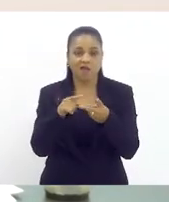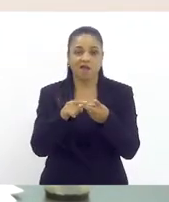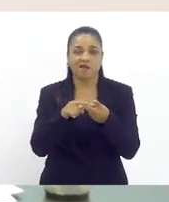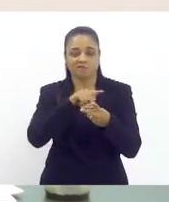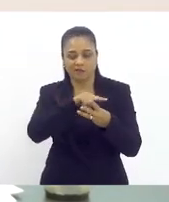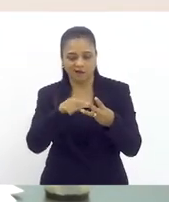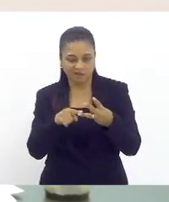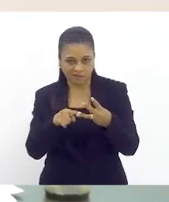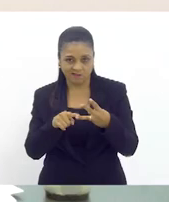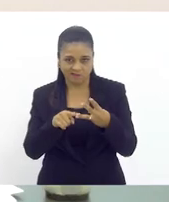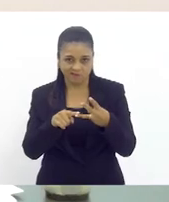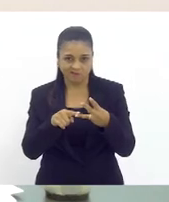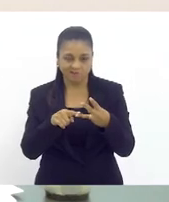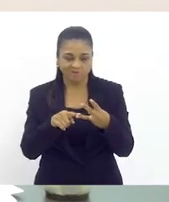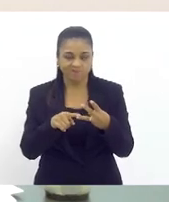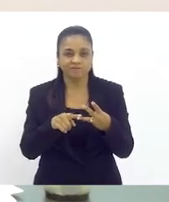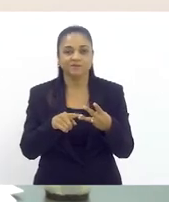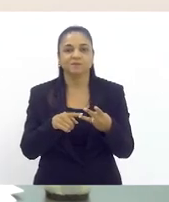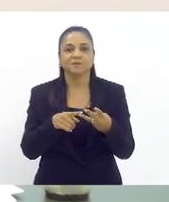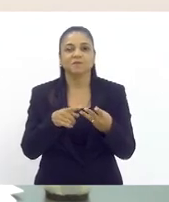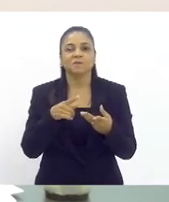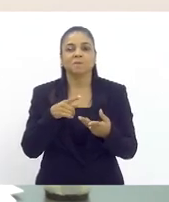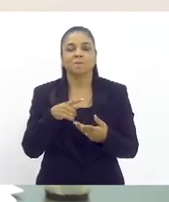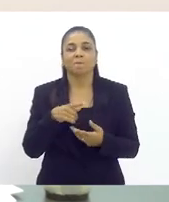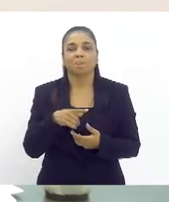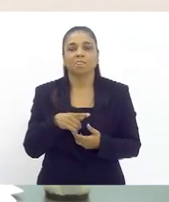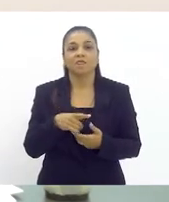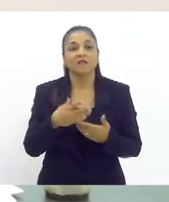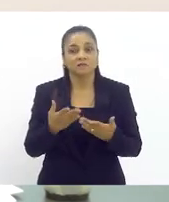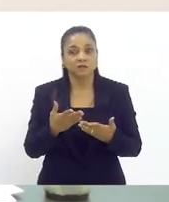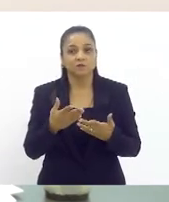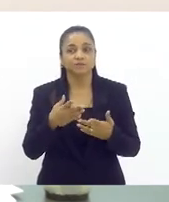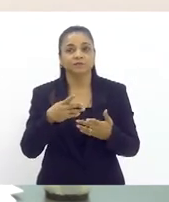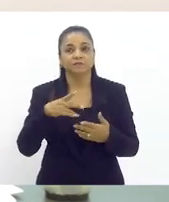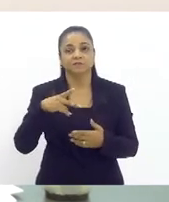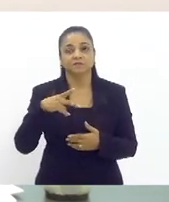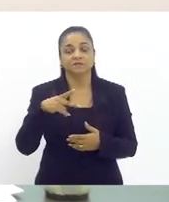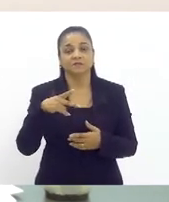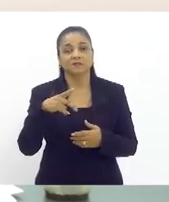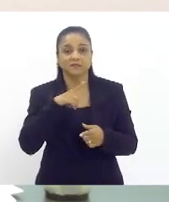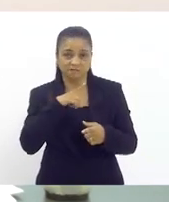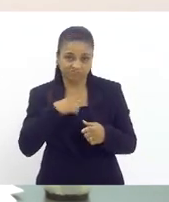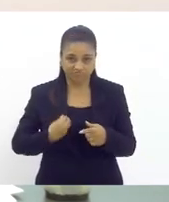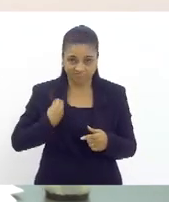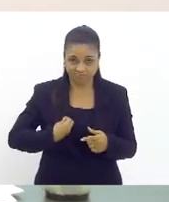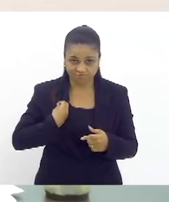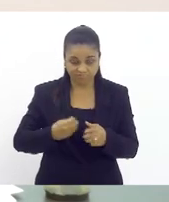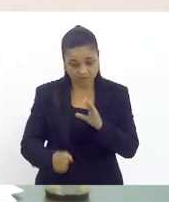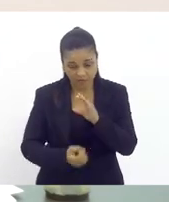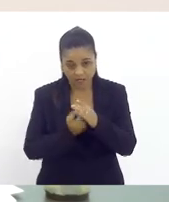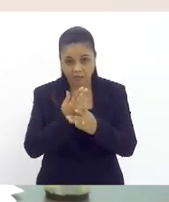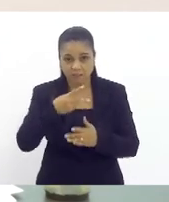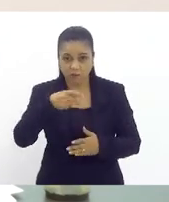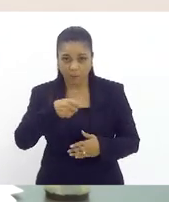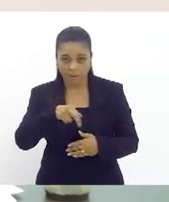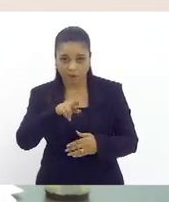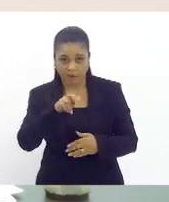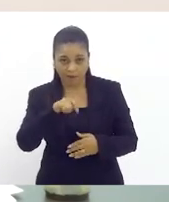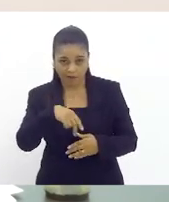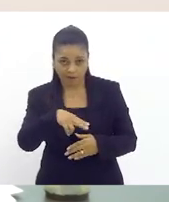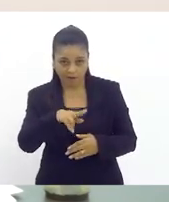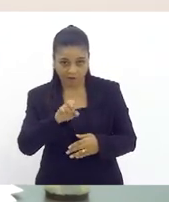pau-bras esses ataques eles existem na verdade desde a criação do parque e